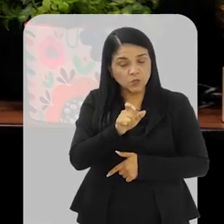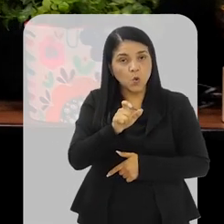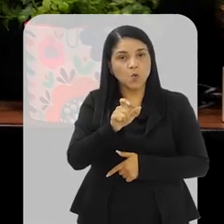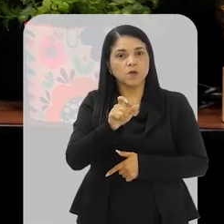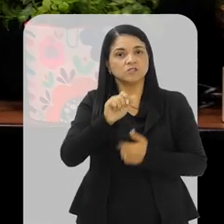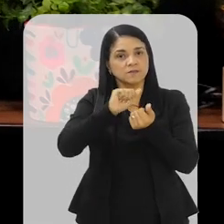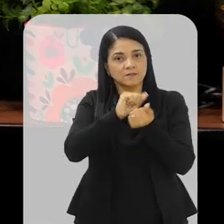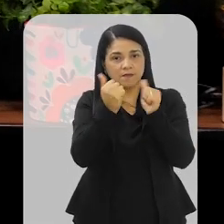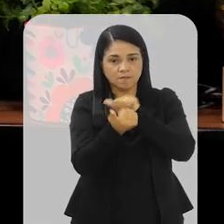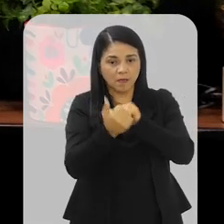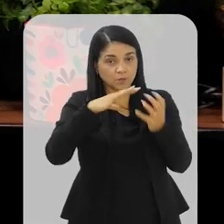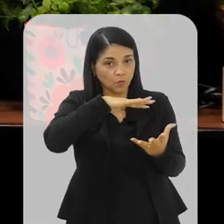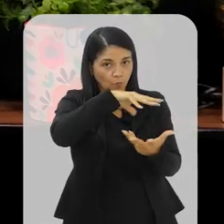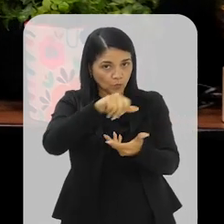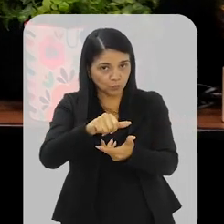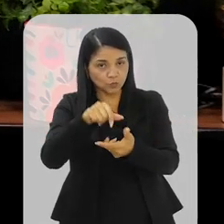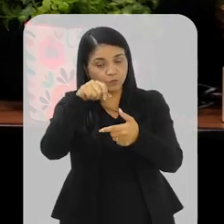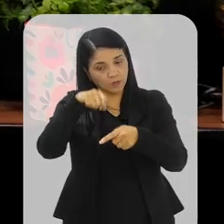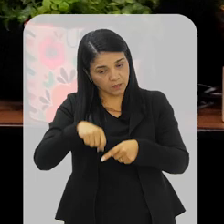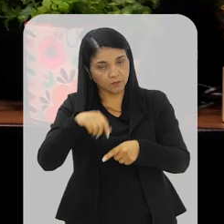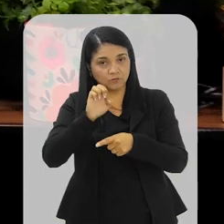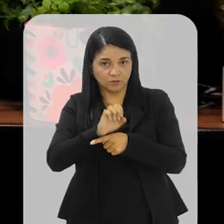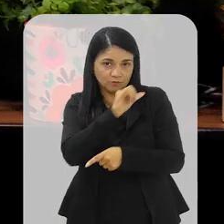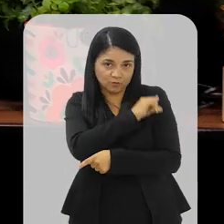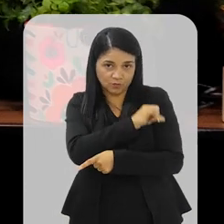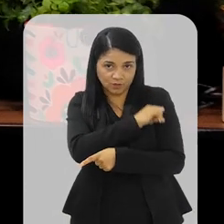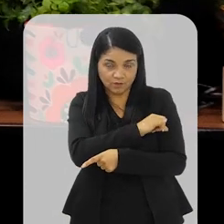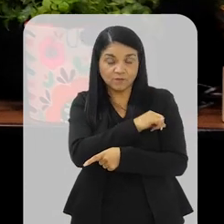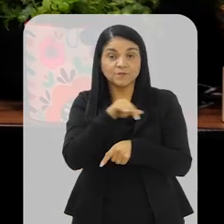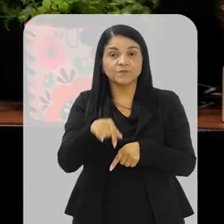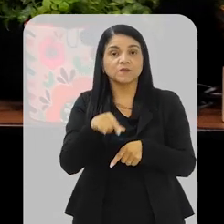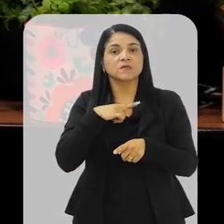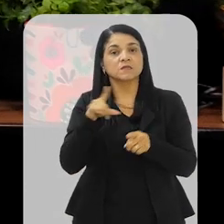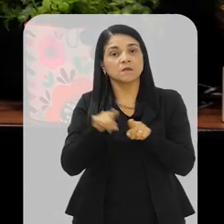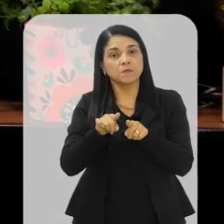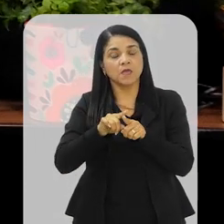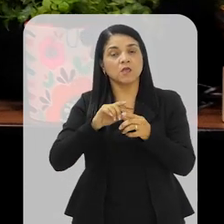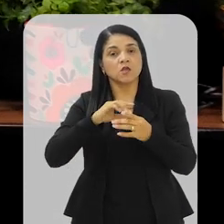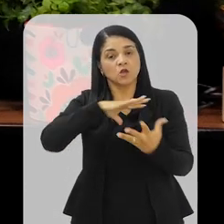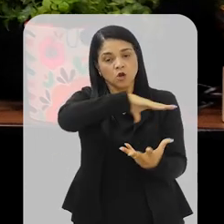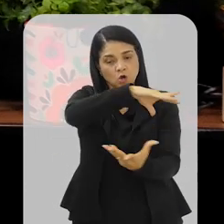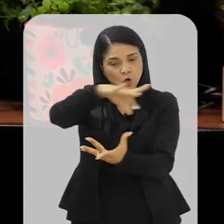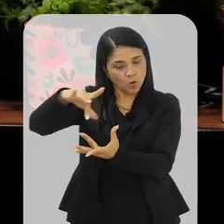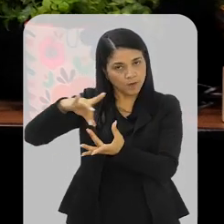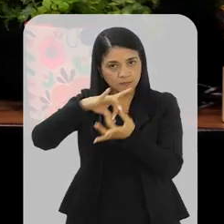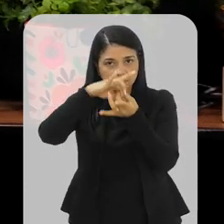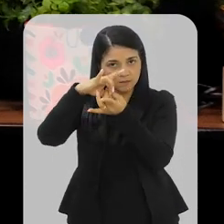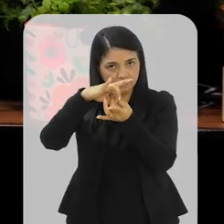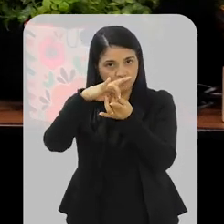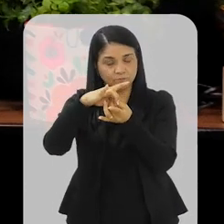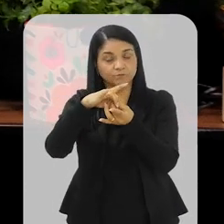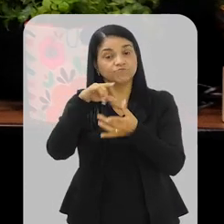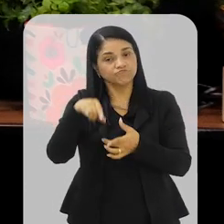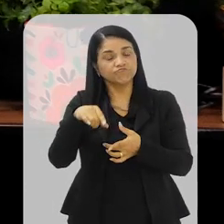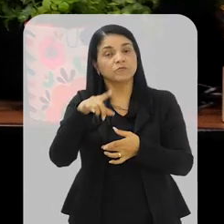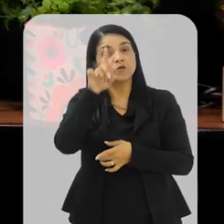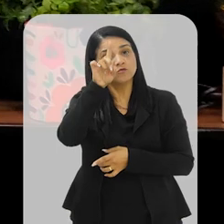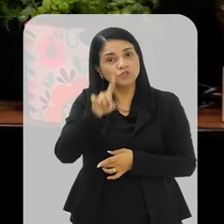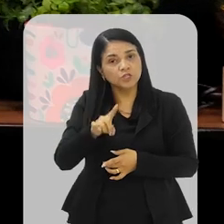do Rio de Janeiro e globalização então o direito internacional ele as pessoas talvez deveriam